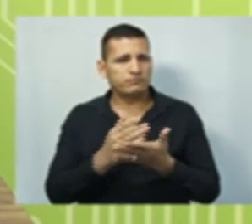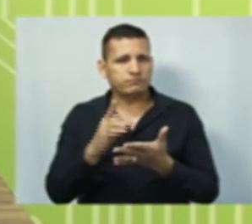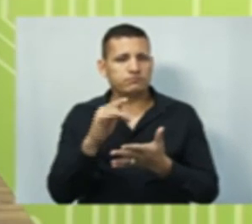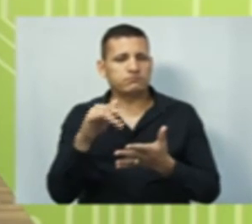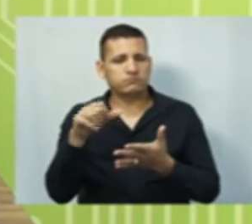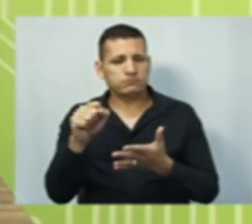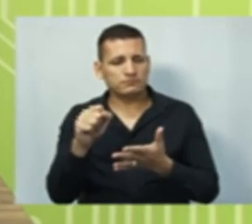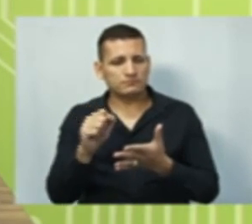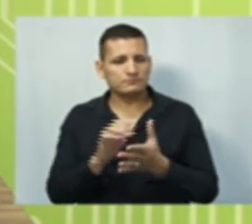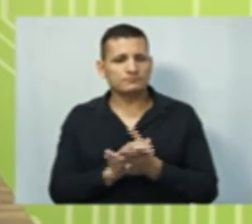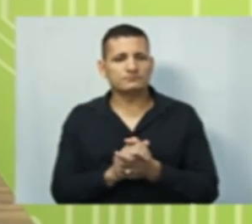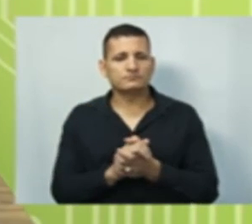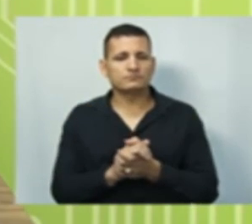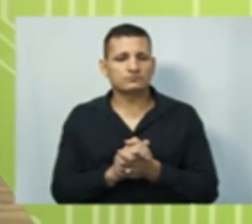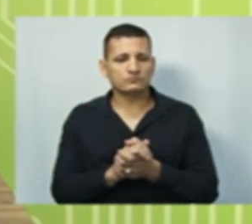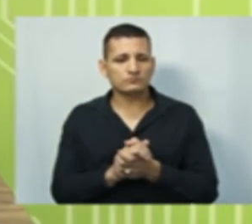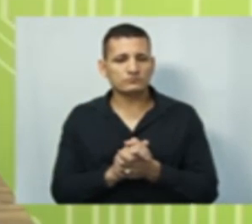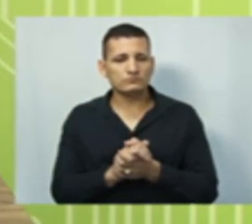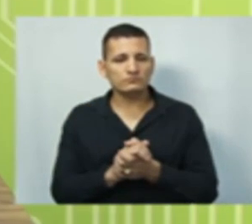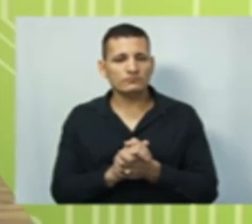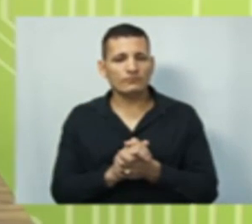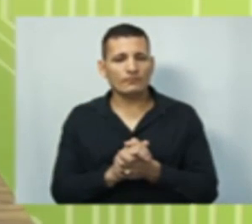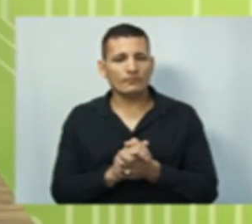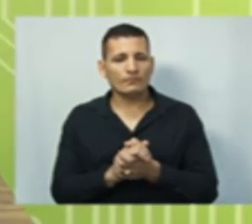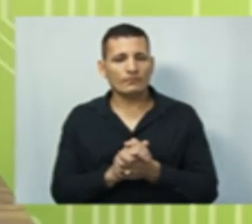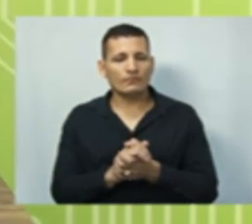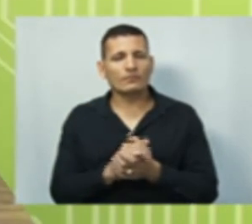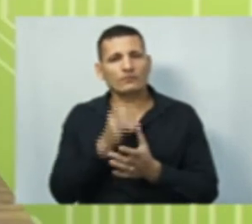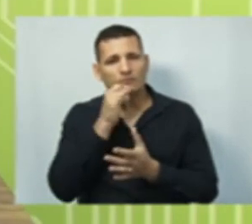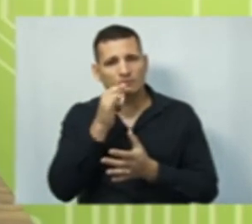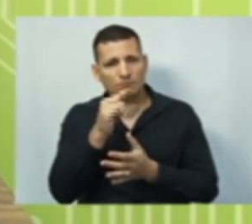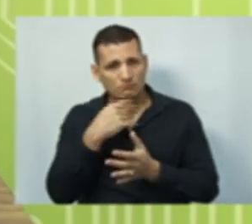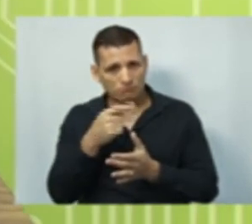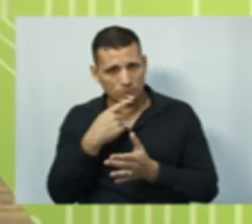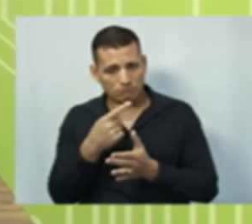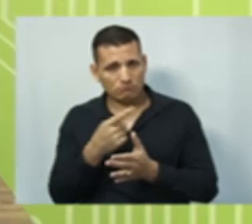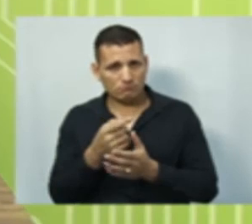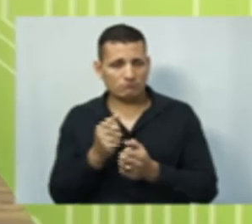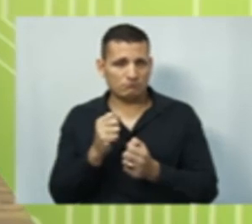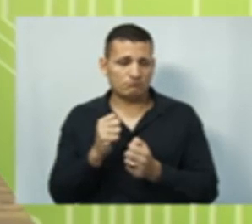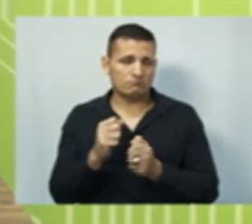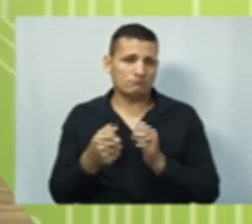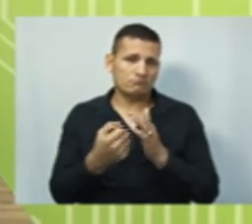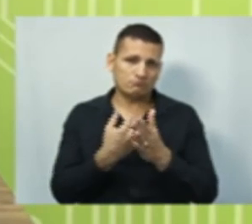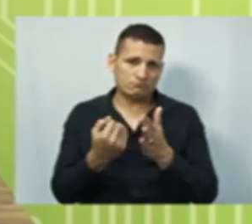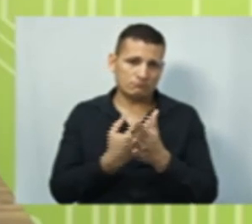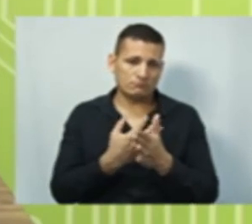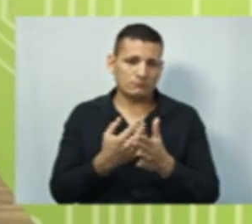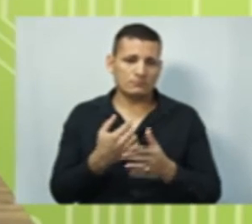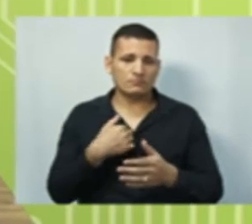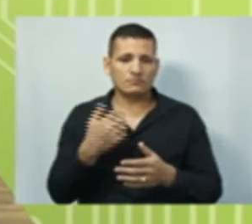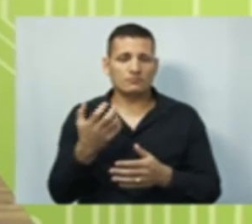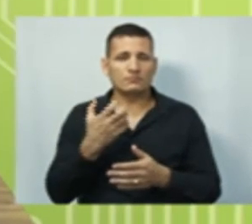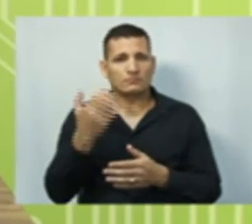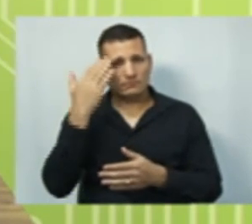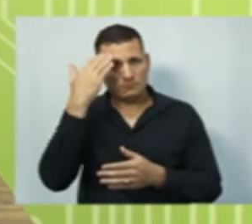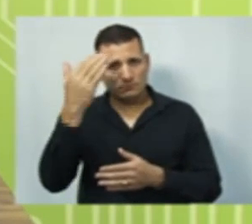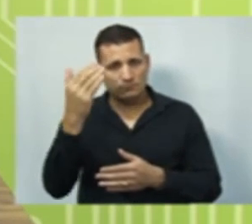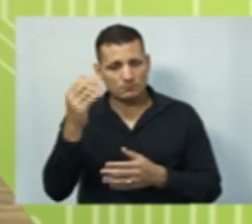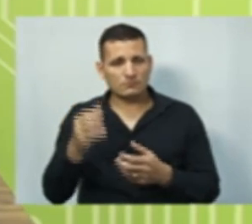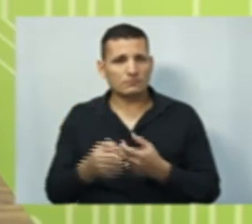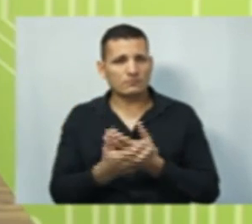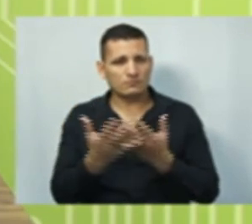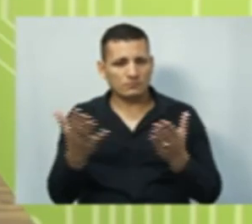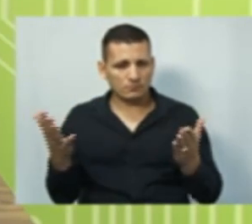macroeconômicos. Gente, se tiver alguma mais dúvida para mandar para o chat, nós estamos abertos aqui. Queria agradecer a participação de